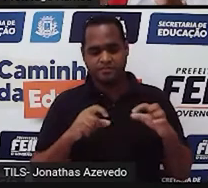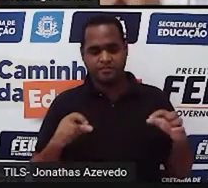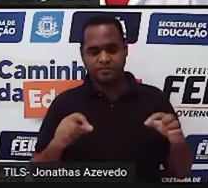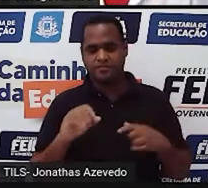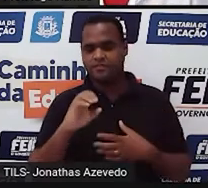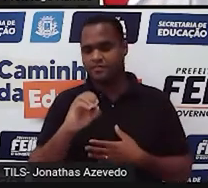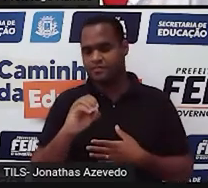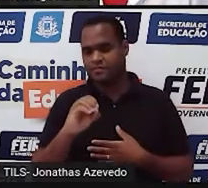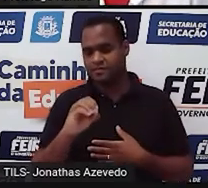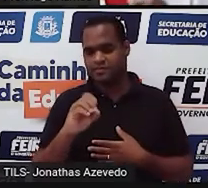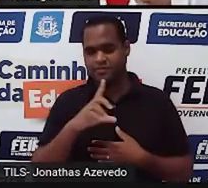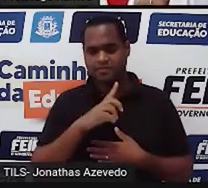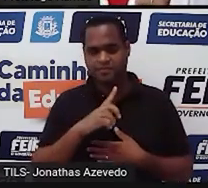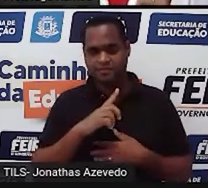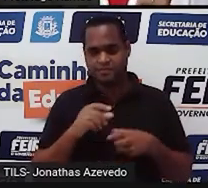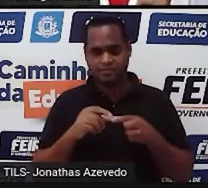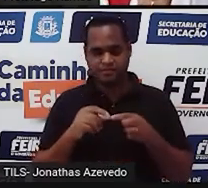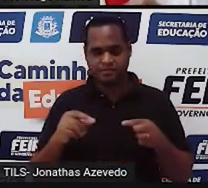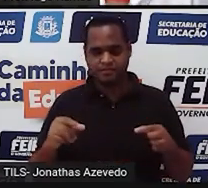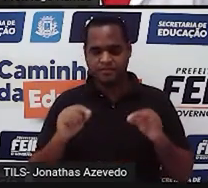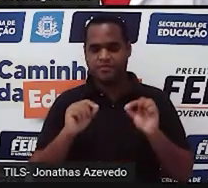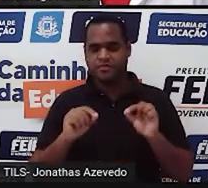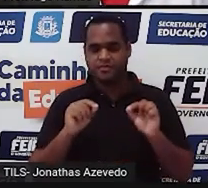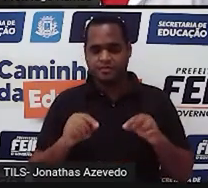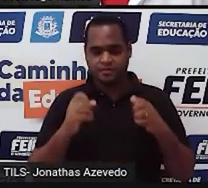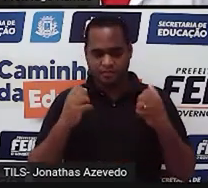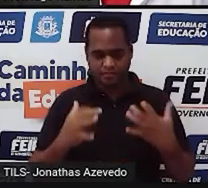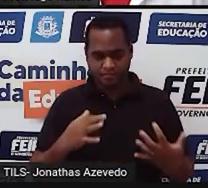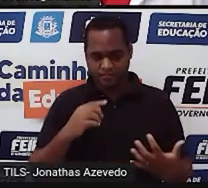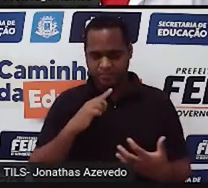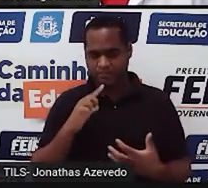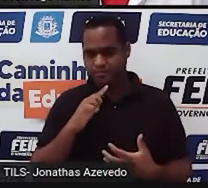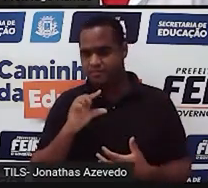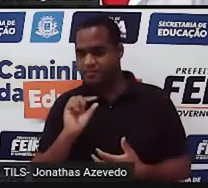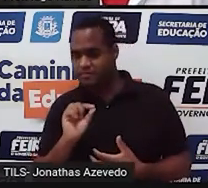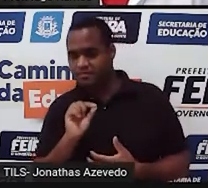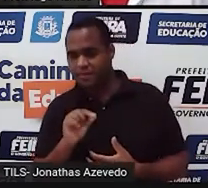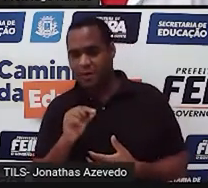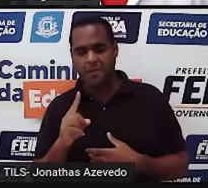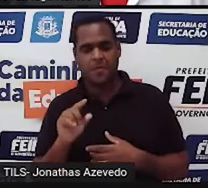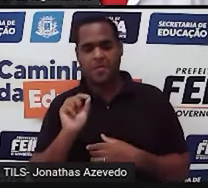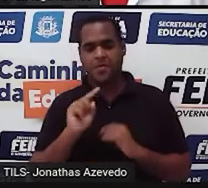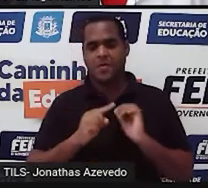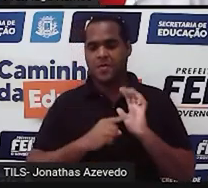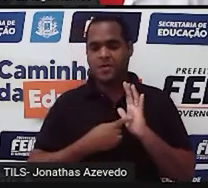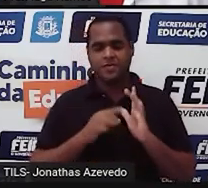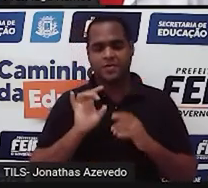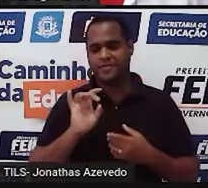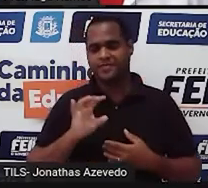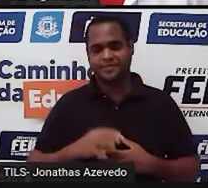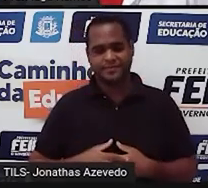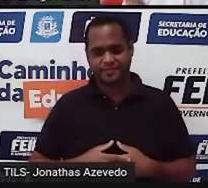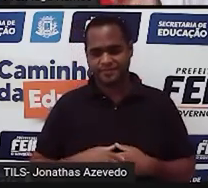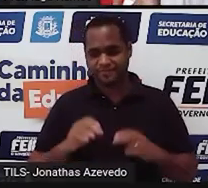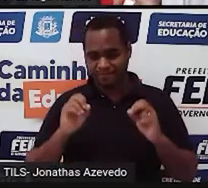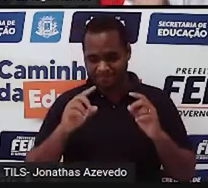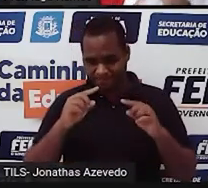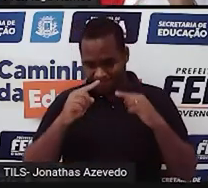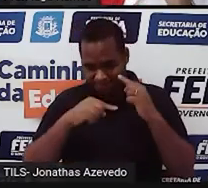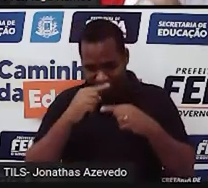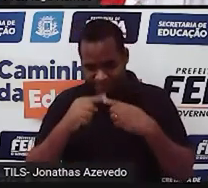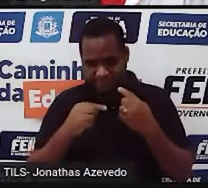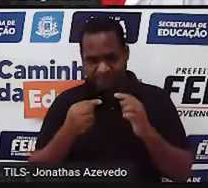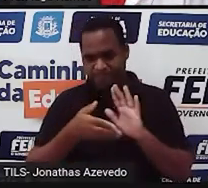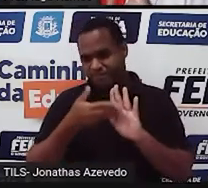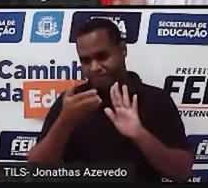a régua tem essa marca as 10 marca um ponto tá bom beleza depois não